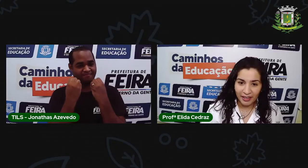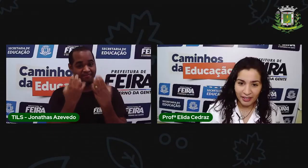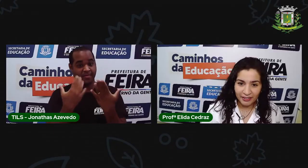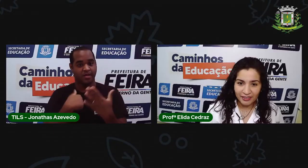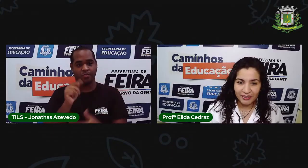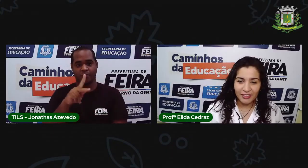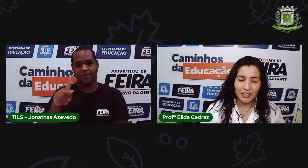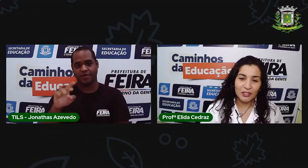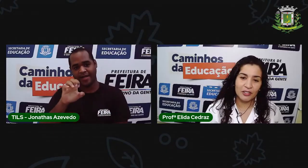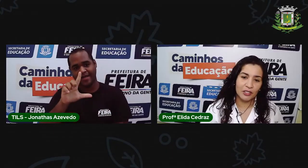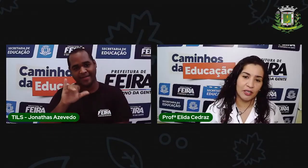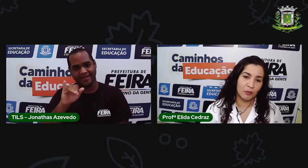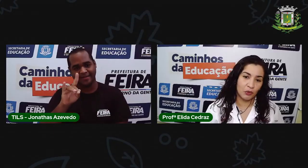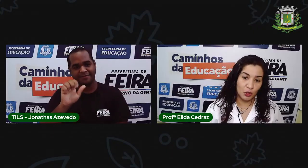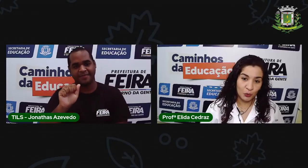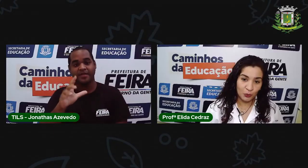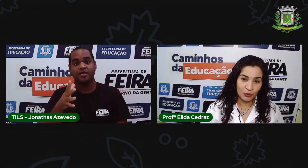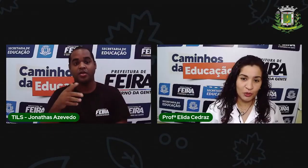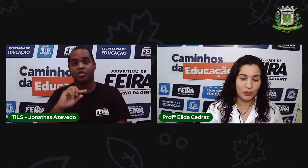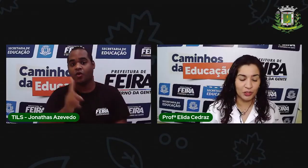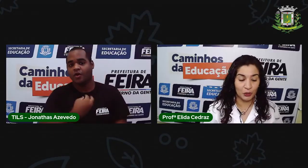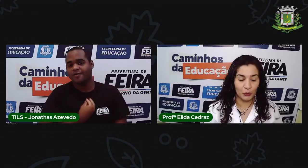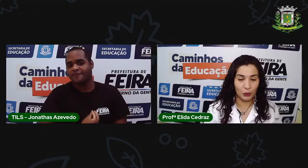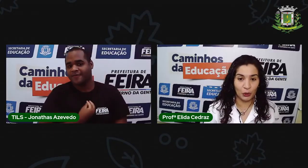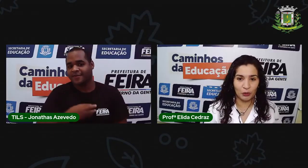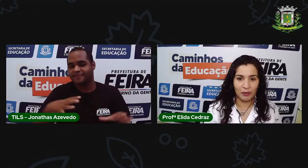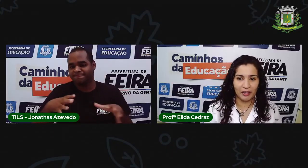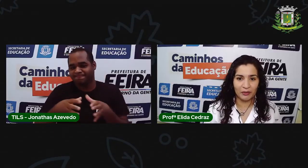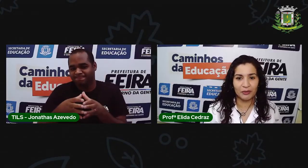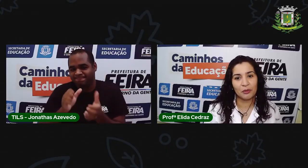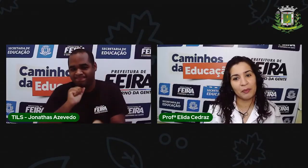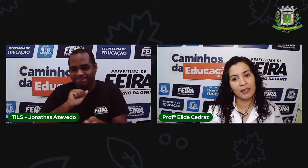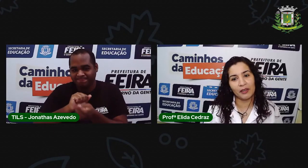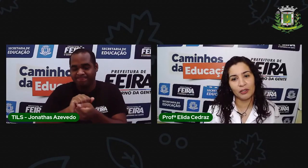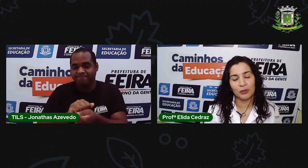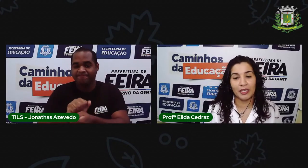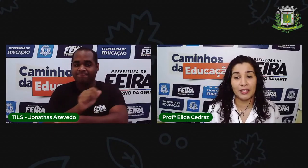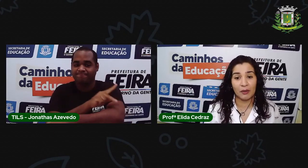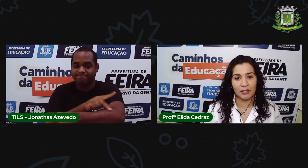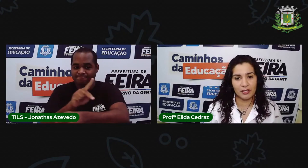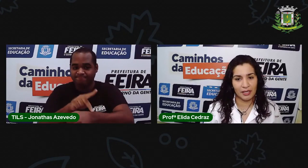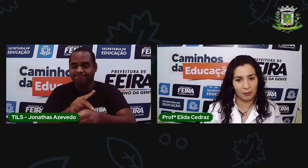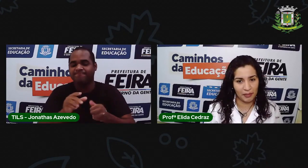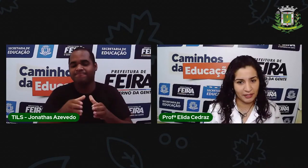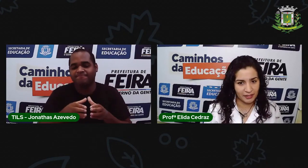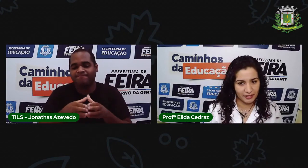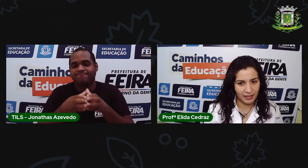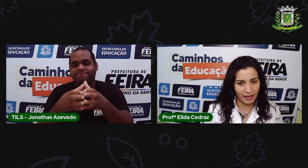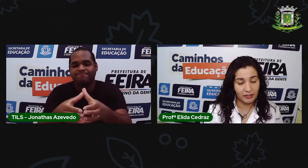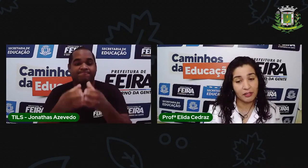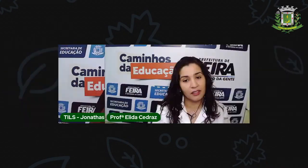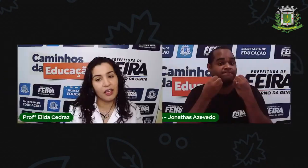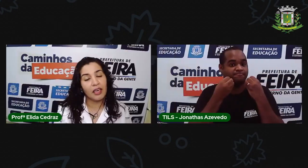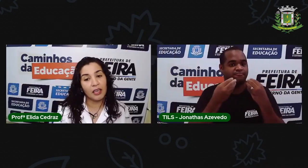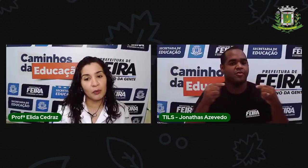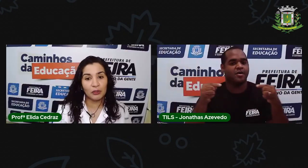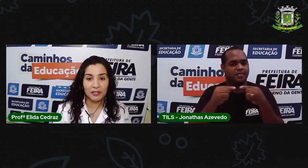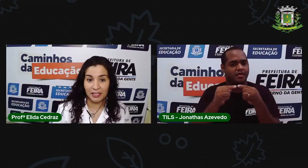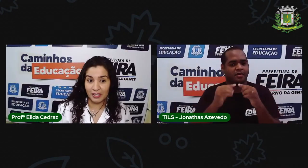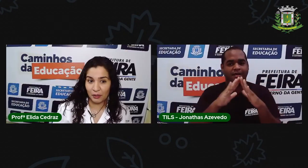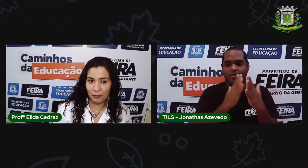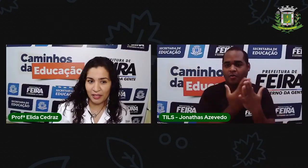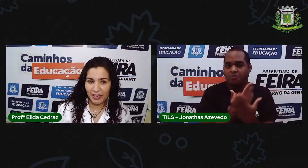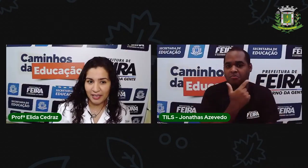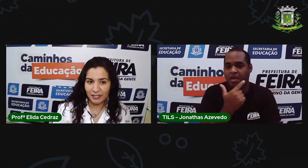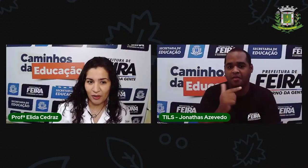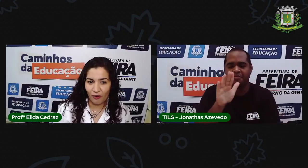a Proélida e nós estaremos juntos durante todo o percurso pedagógico das aulas não presenciais. Enquanto